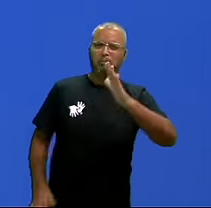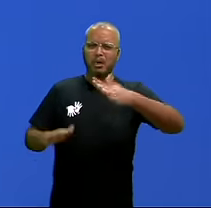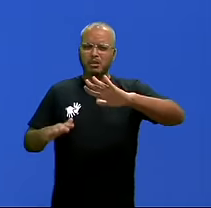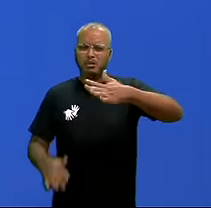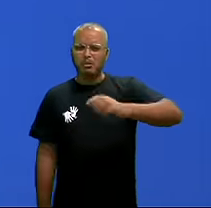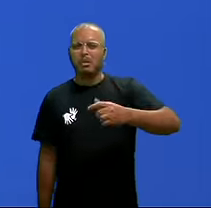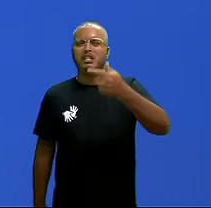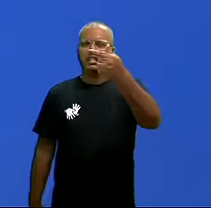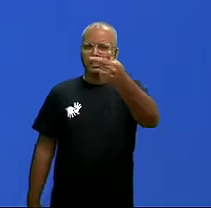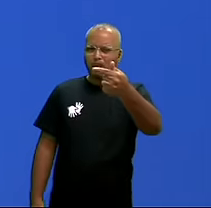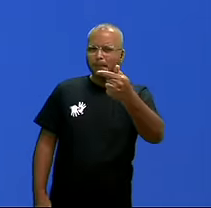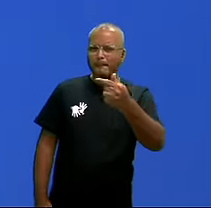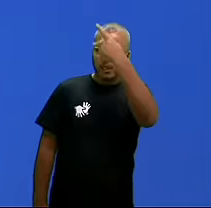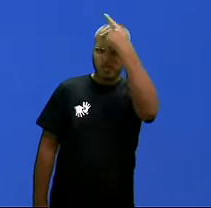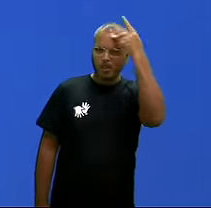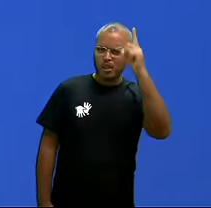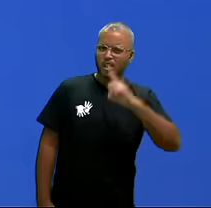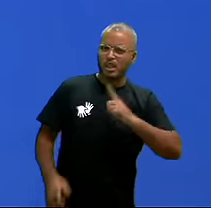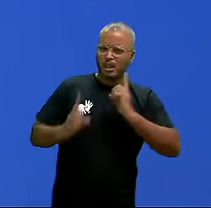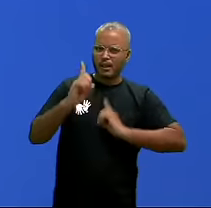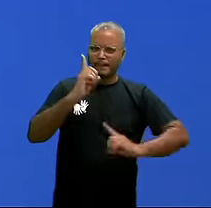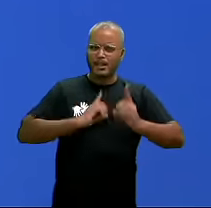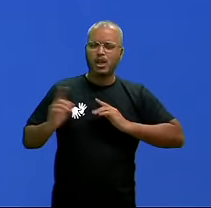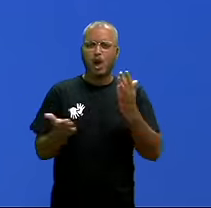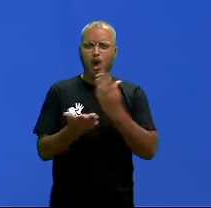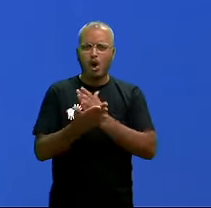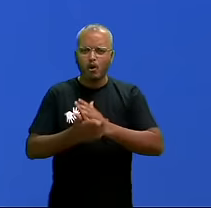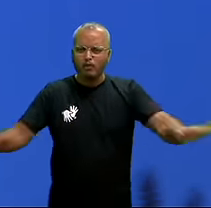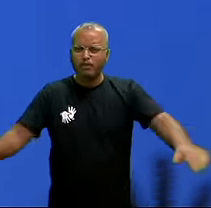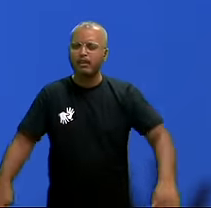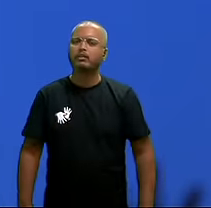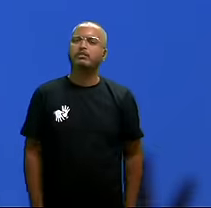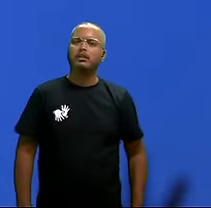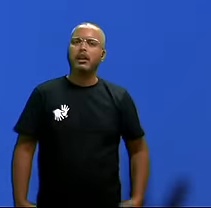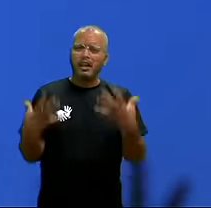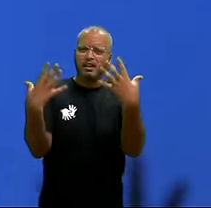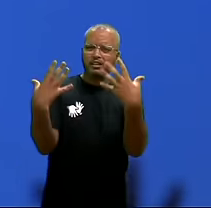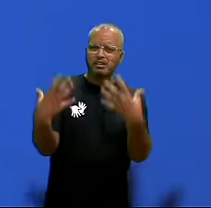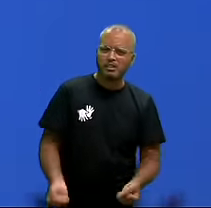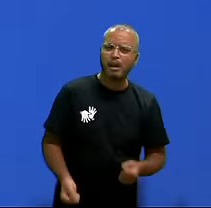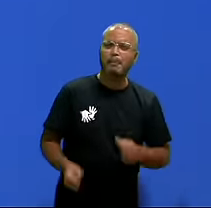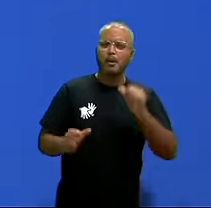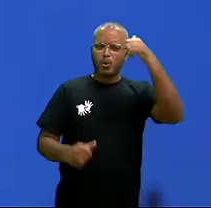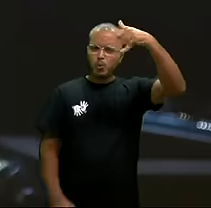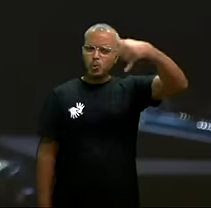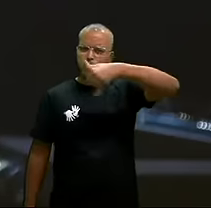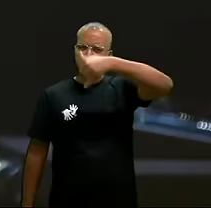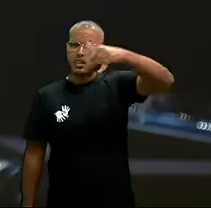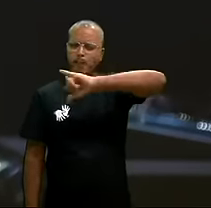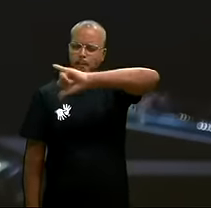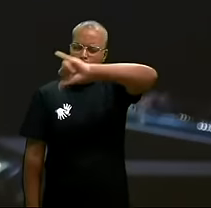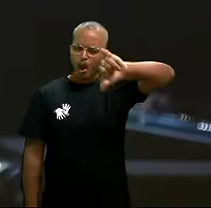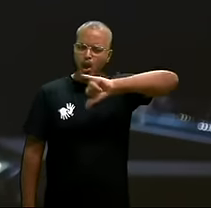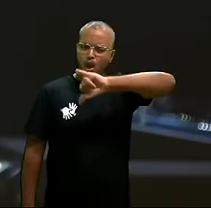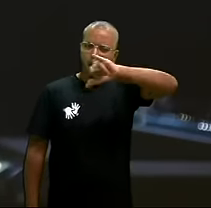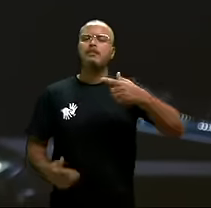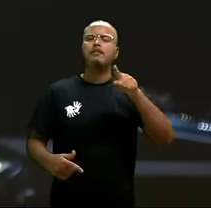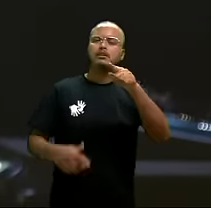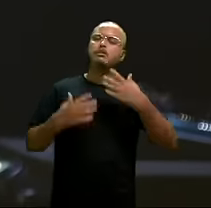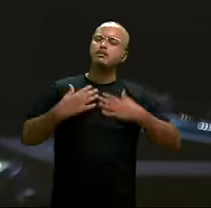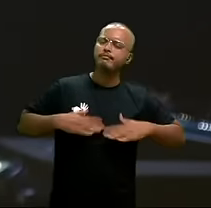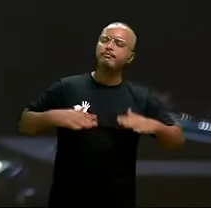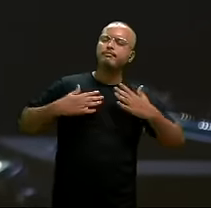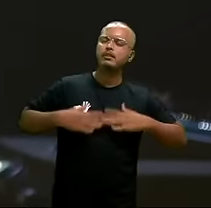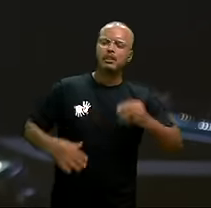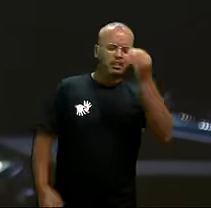está caindo por terra. Igreja, receba força, receba unção, receba renovo, em nome de Jesus. Você não vai desistir, você vai descansar, mas não vai desistir. Vai